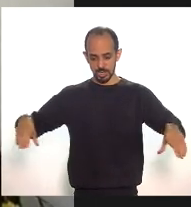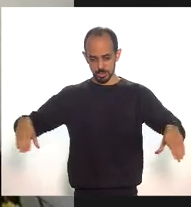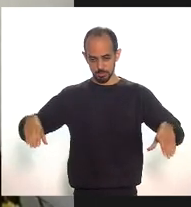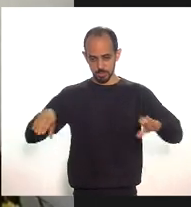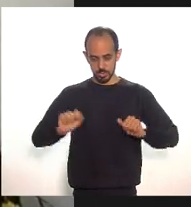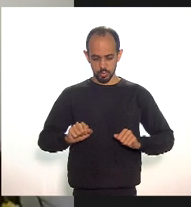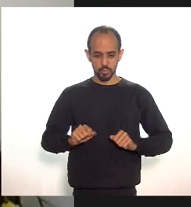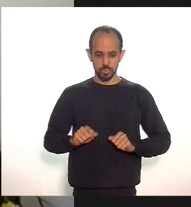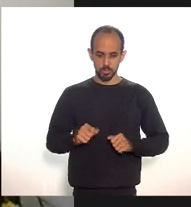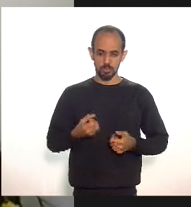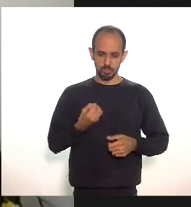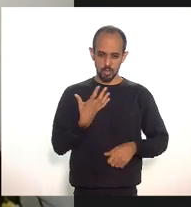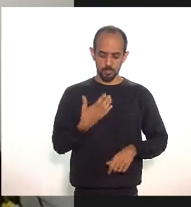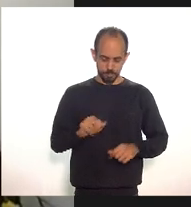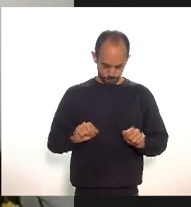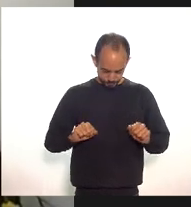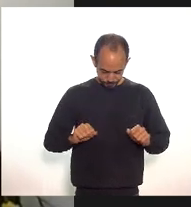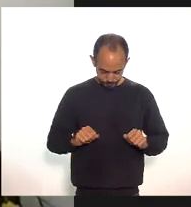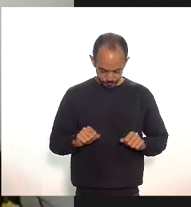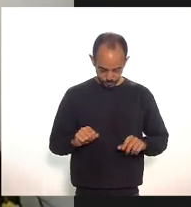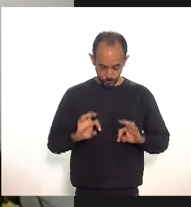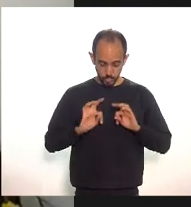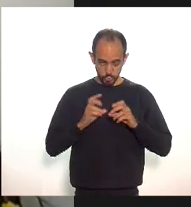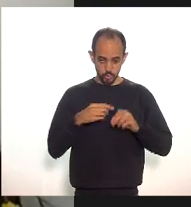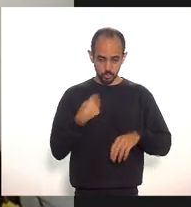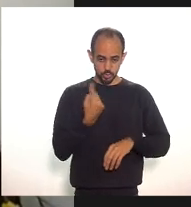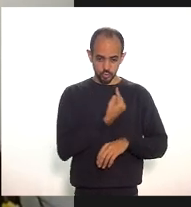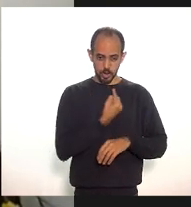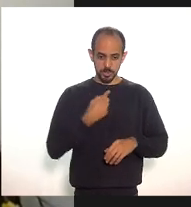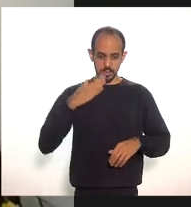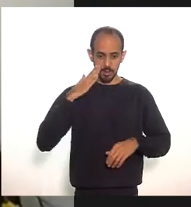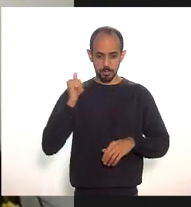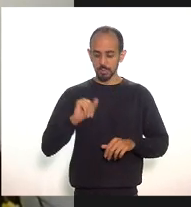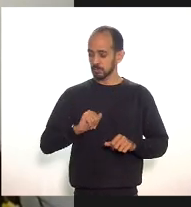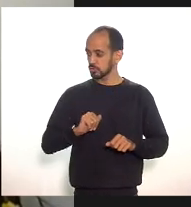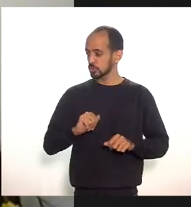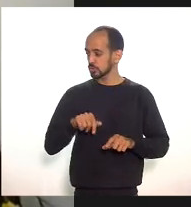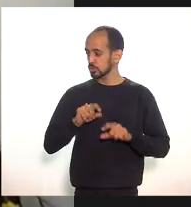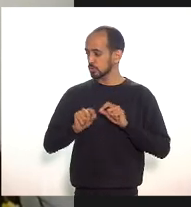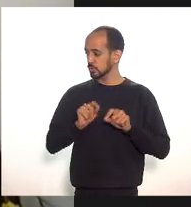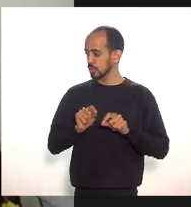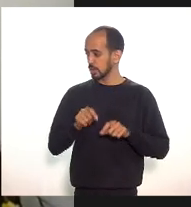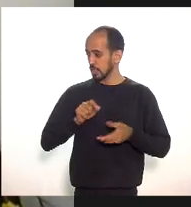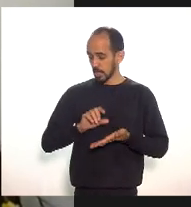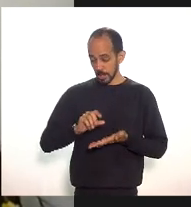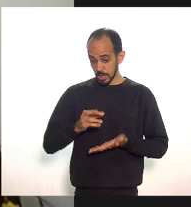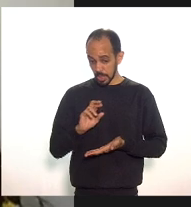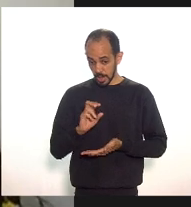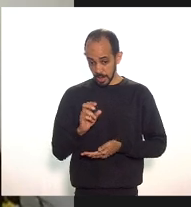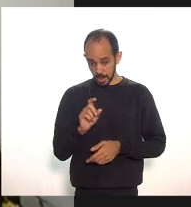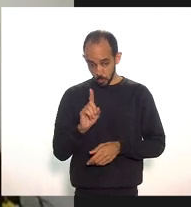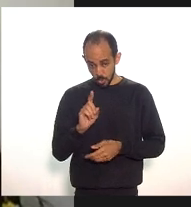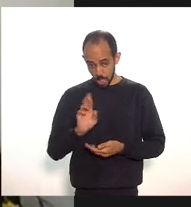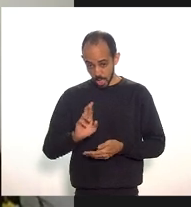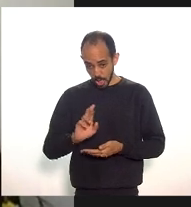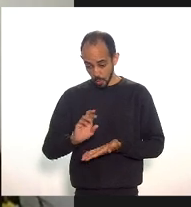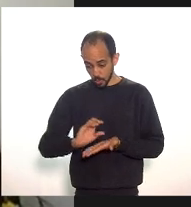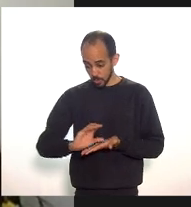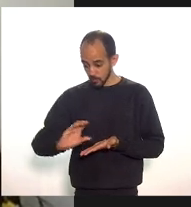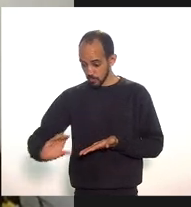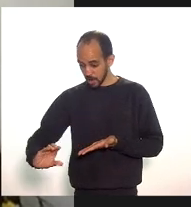Todos nós sabemos que a cada real investido em saneamento básico a gente